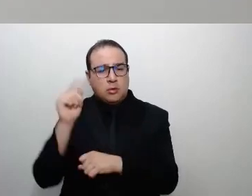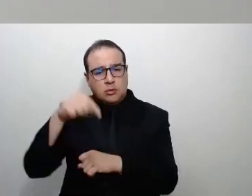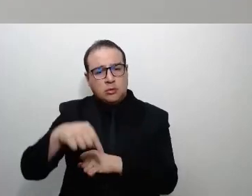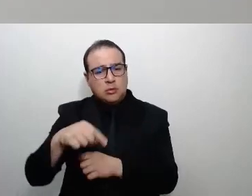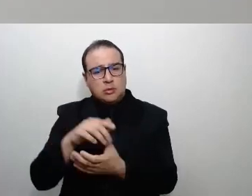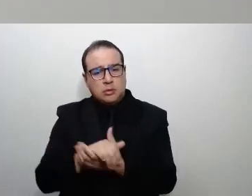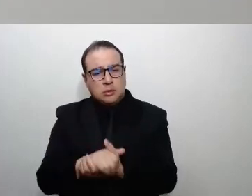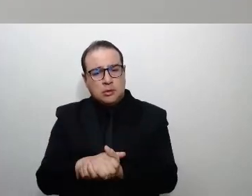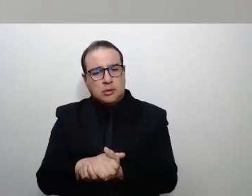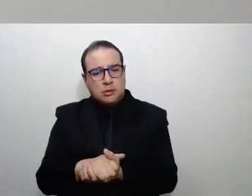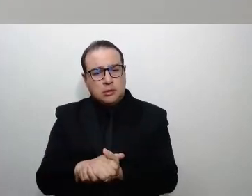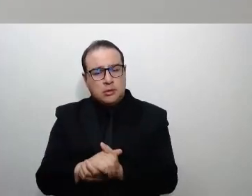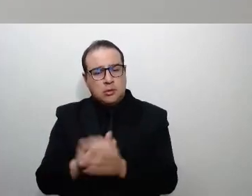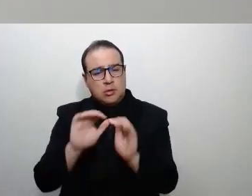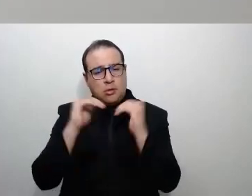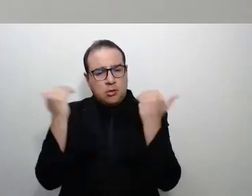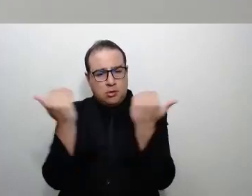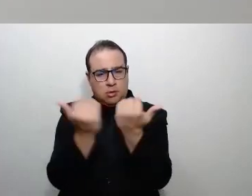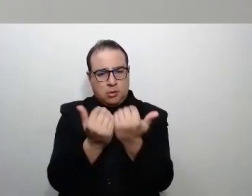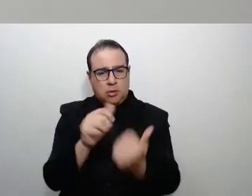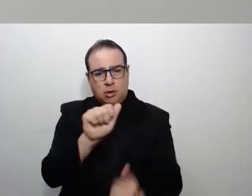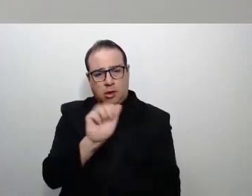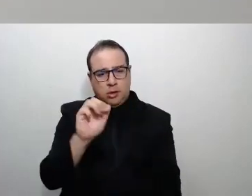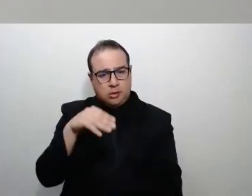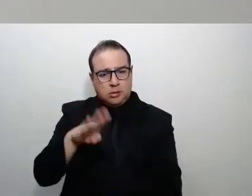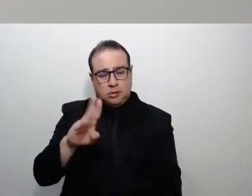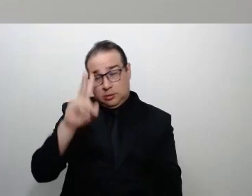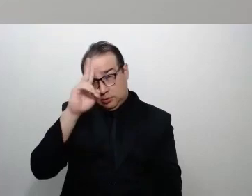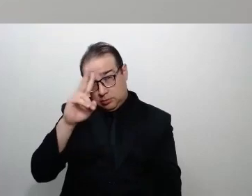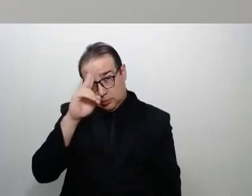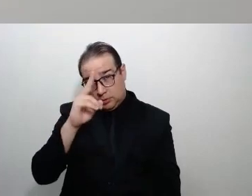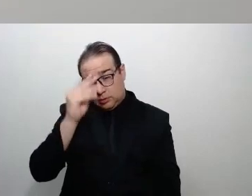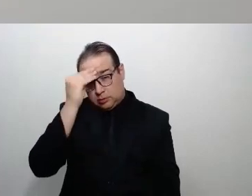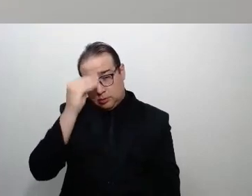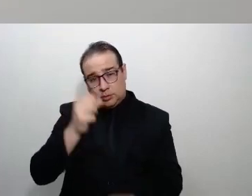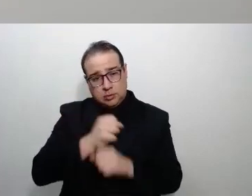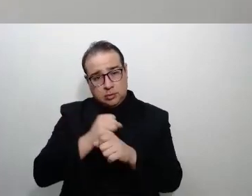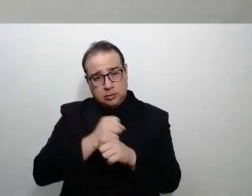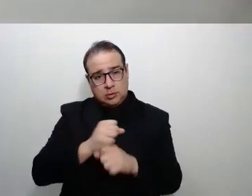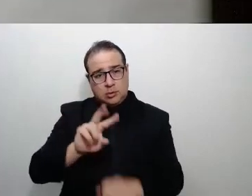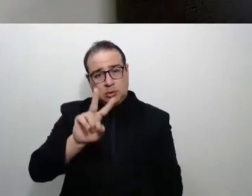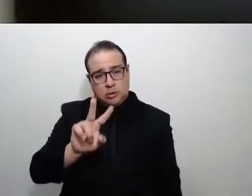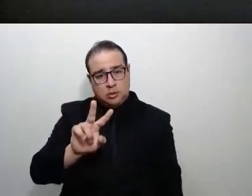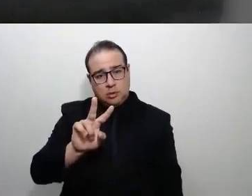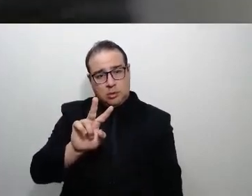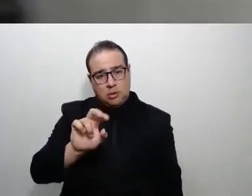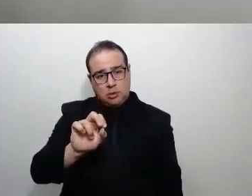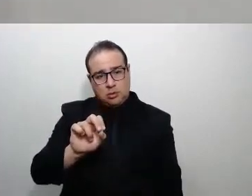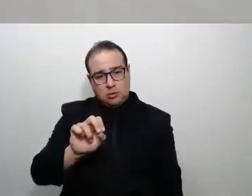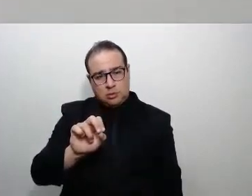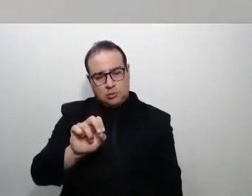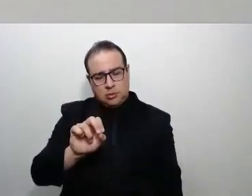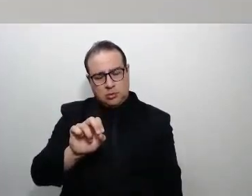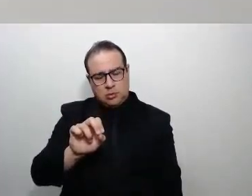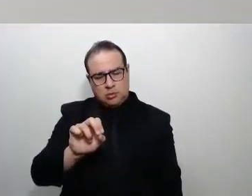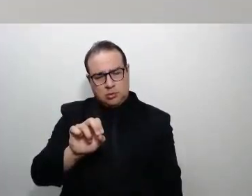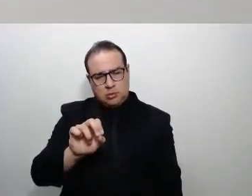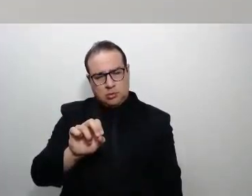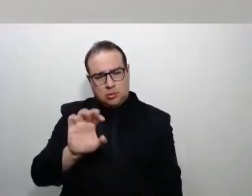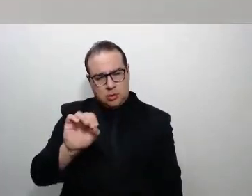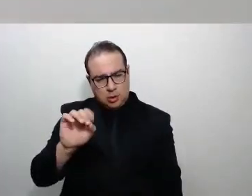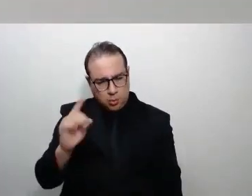para um congresso da MB e eles me lembravam que era o ano de 2001